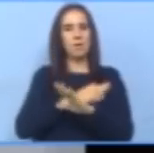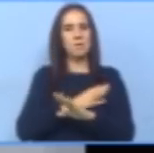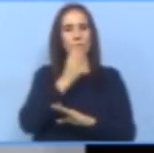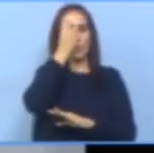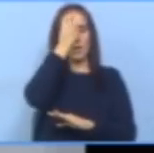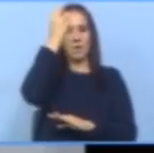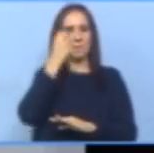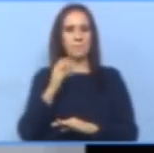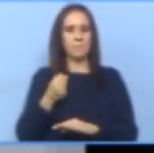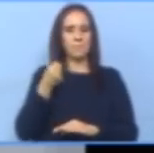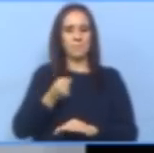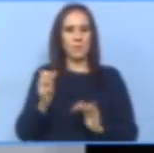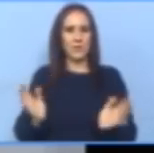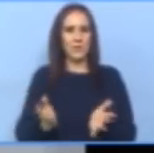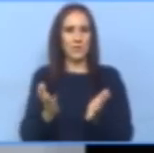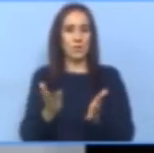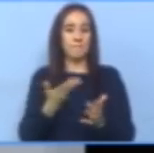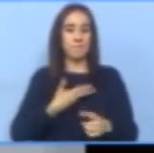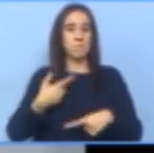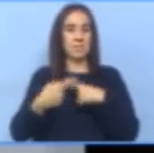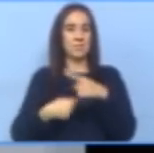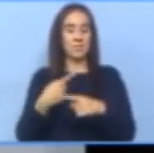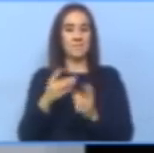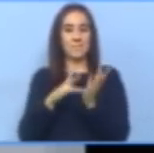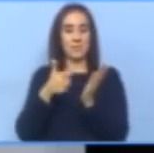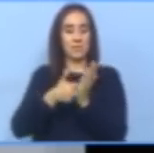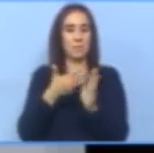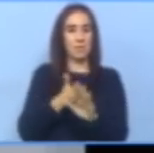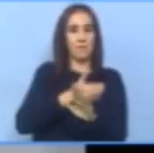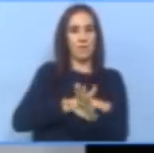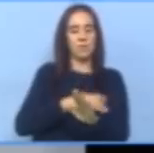pastor. Aliás, há toda uma tradição veterotestamentária e das